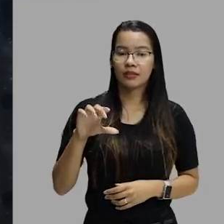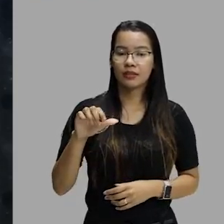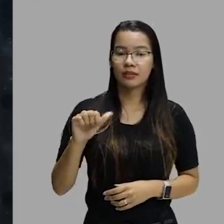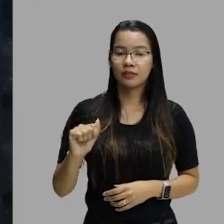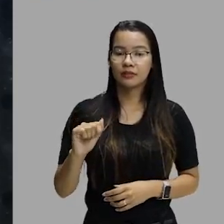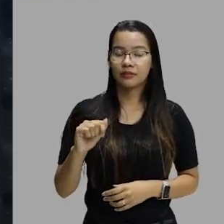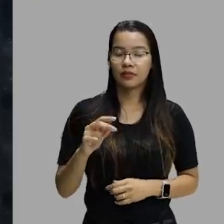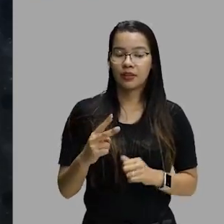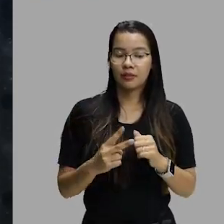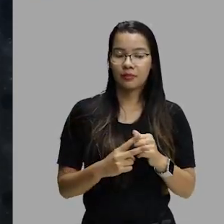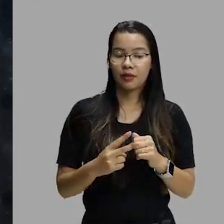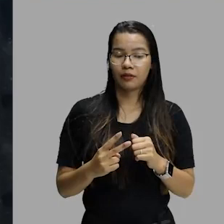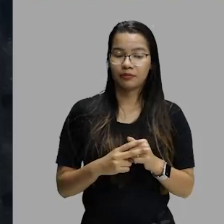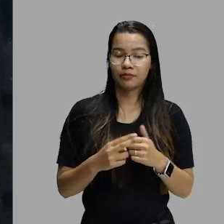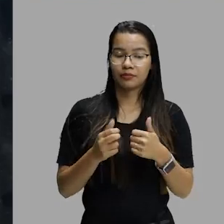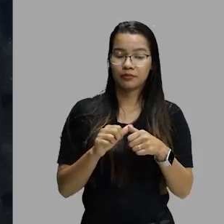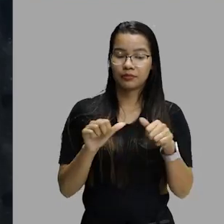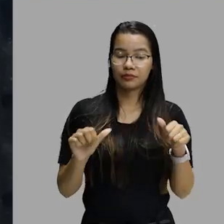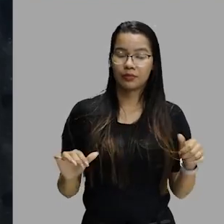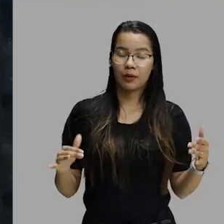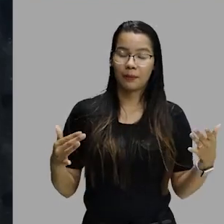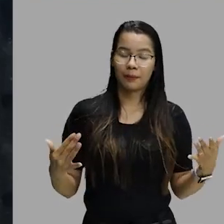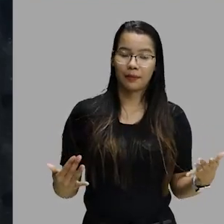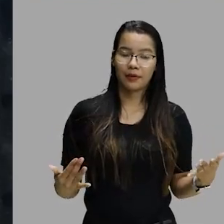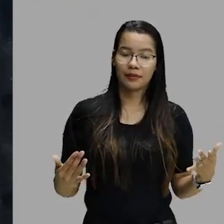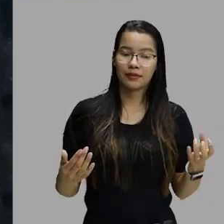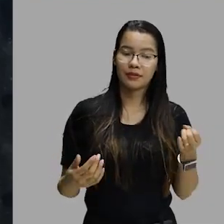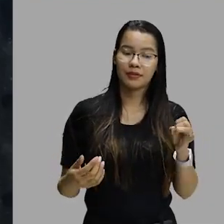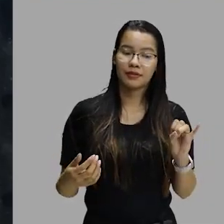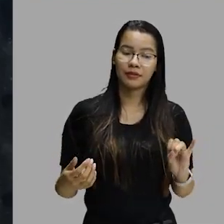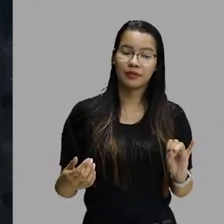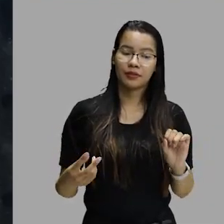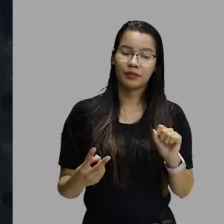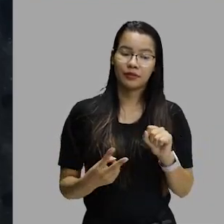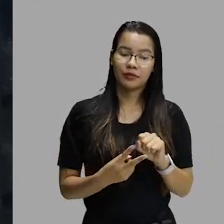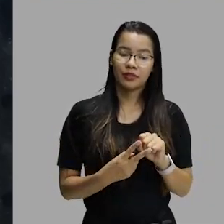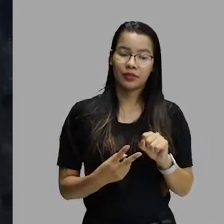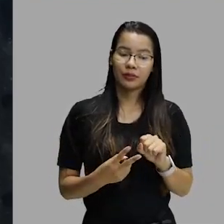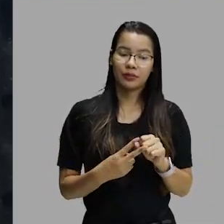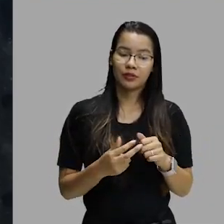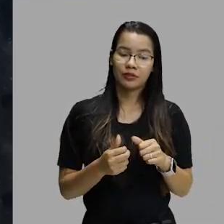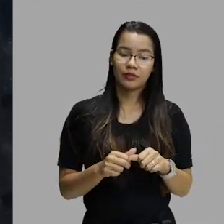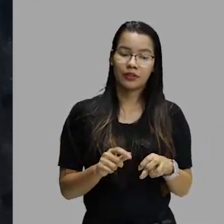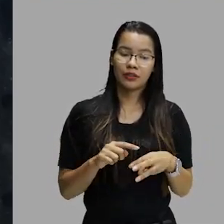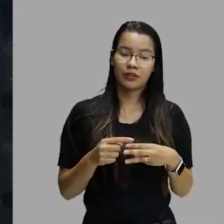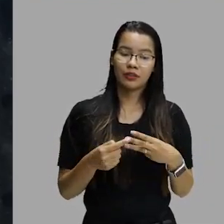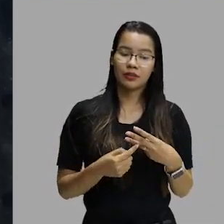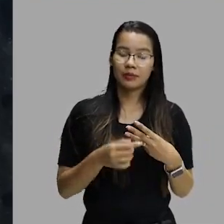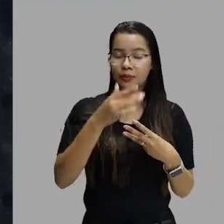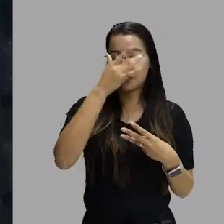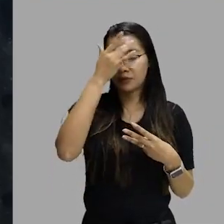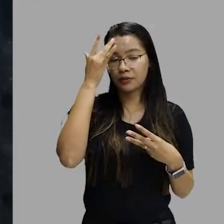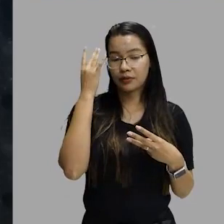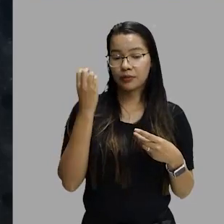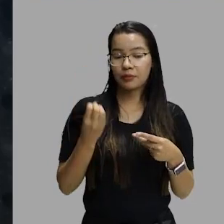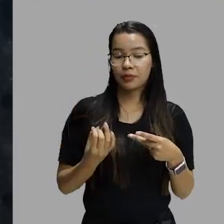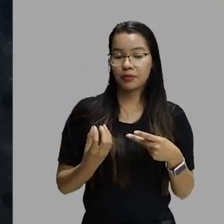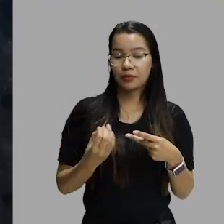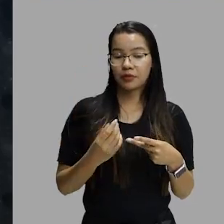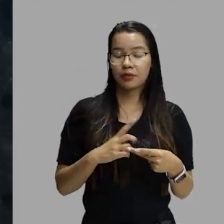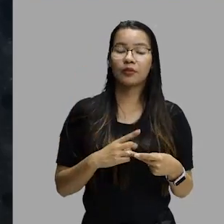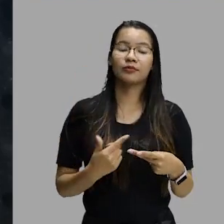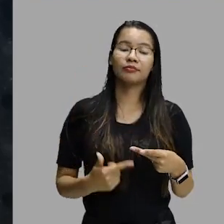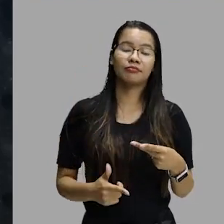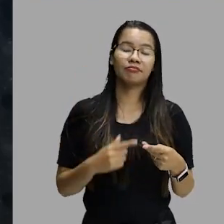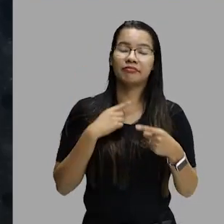que no caso aí é está. Agora, se esse verbo estiver na terceira pessoa do plural e não tem ninguém ali